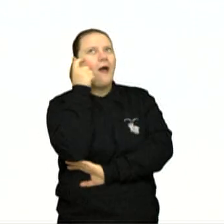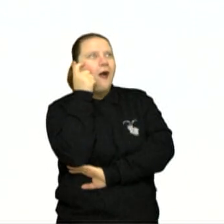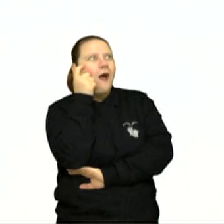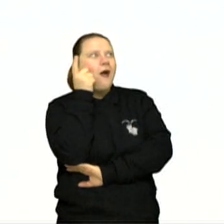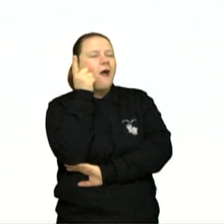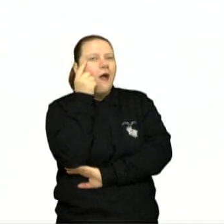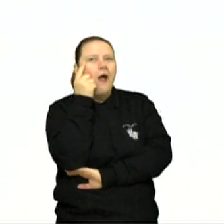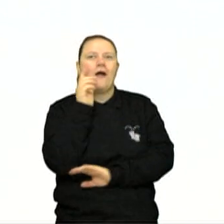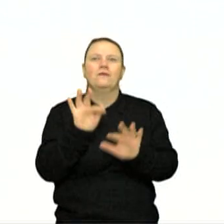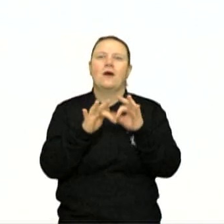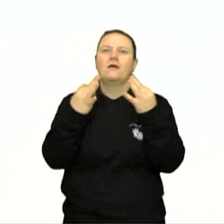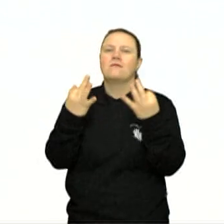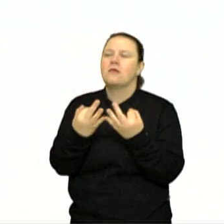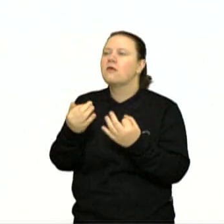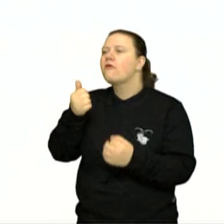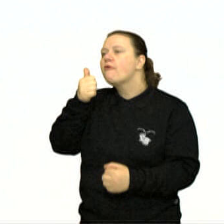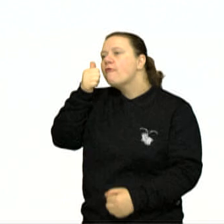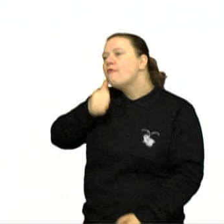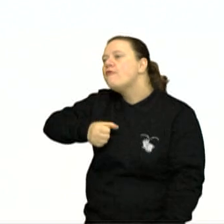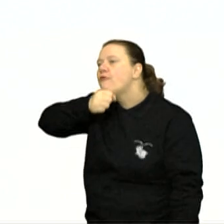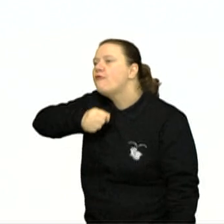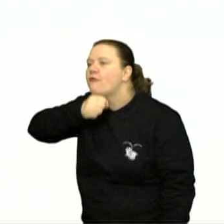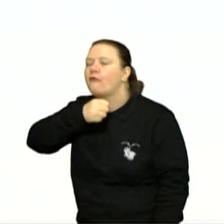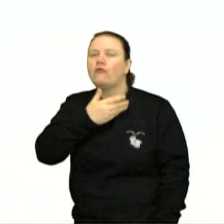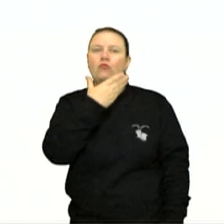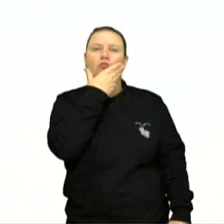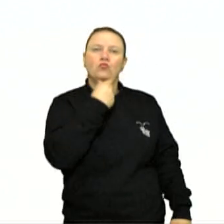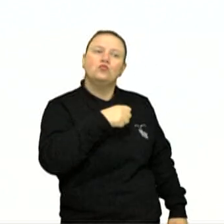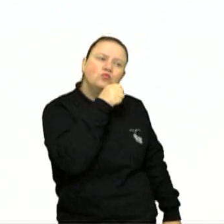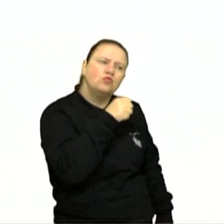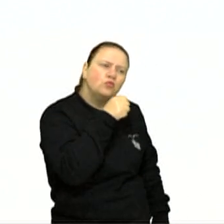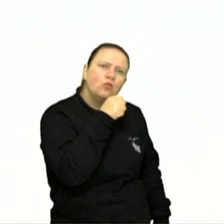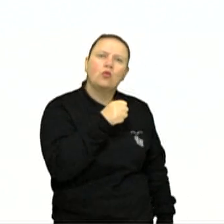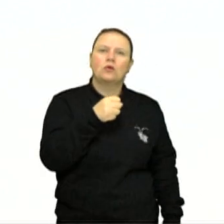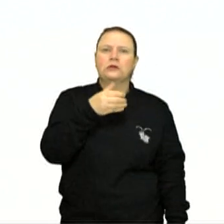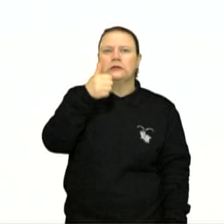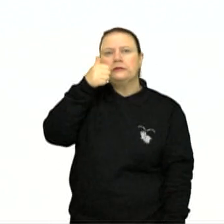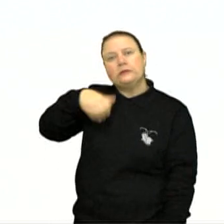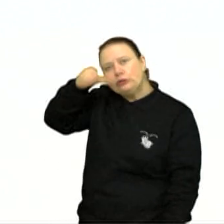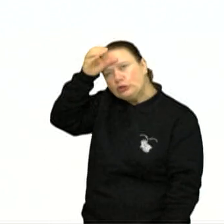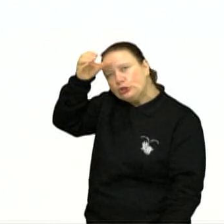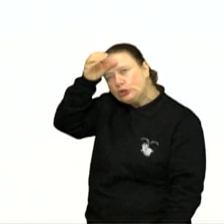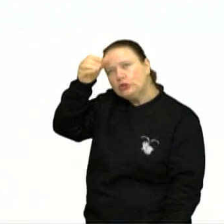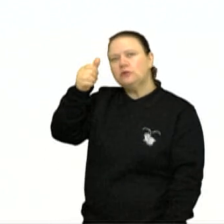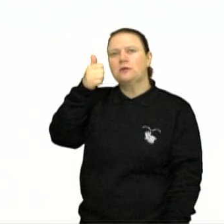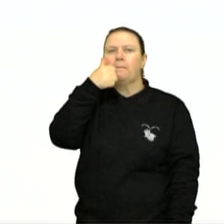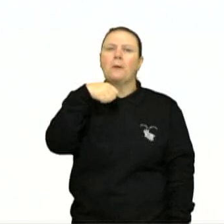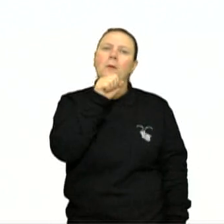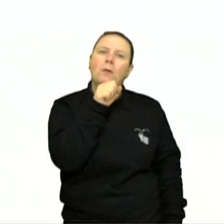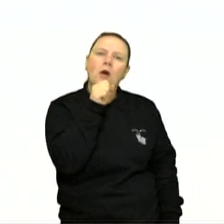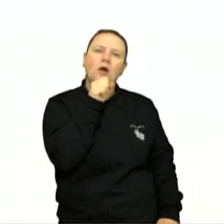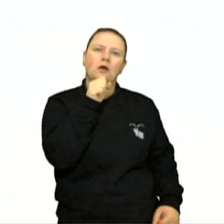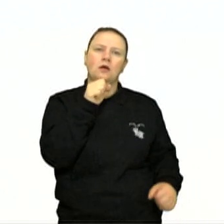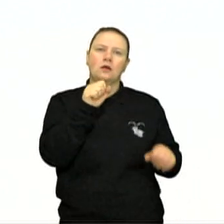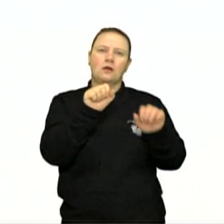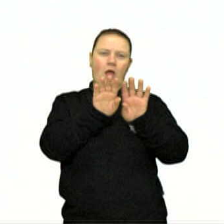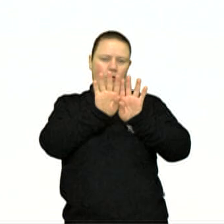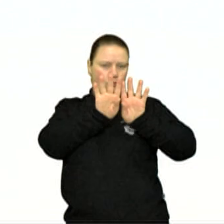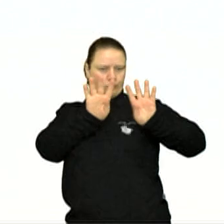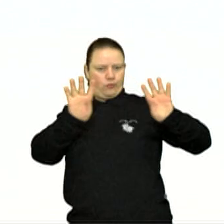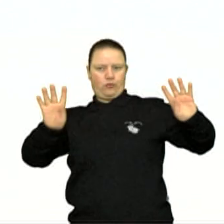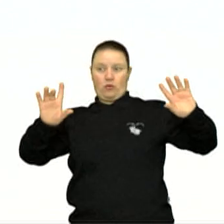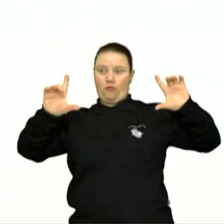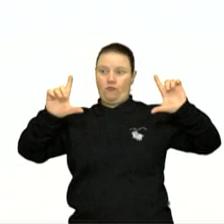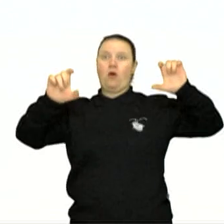têm, né? Que era do vô, da avó, da tia, né? Da mãe. Então, uma fotografia que vocês tiraram juntos, talvez, né? Ou